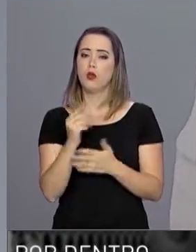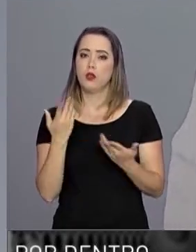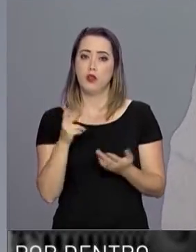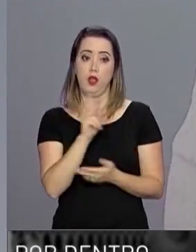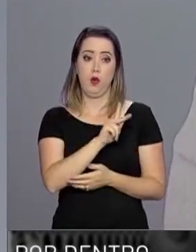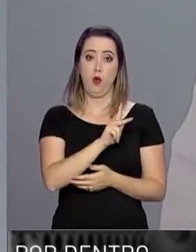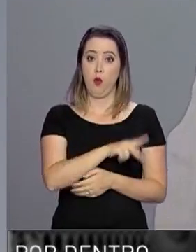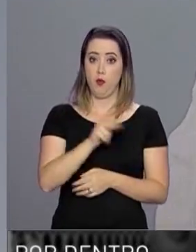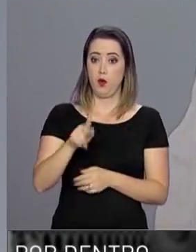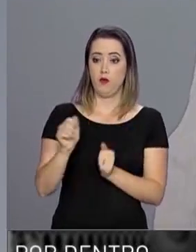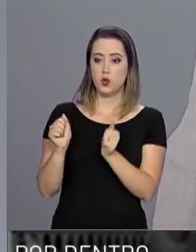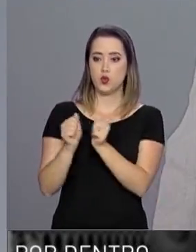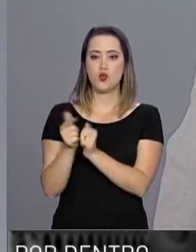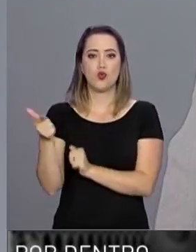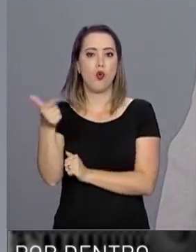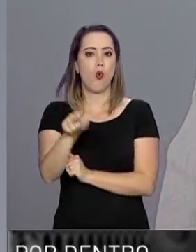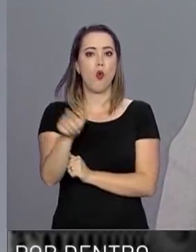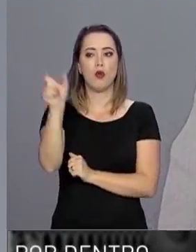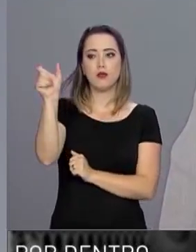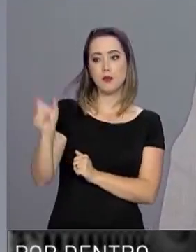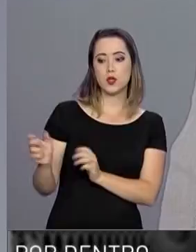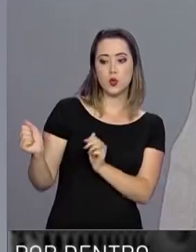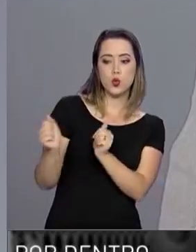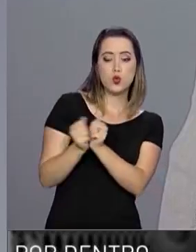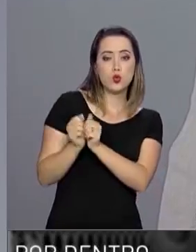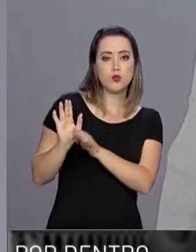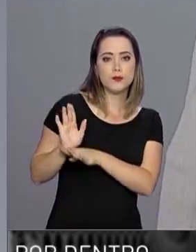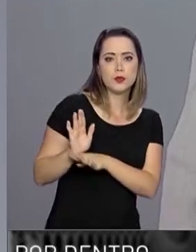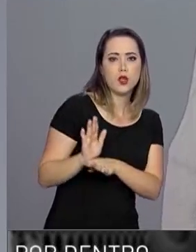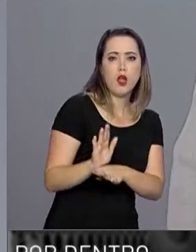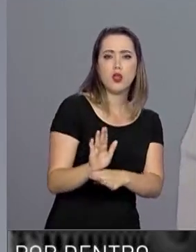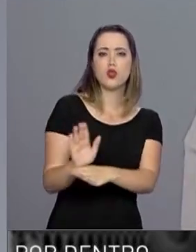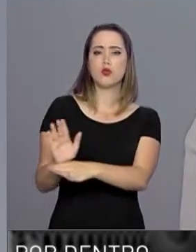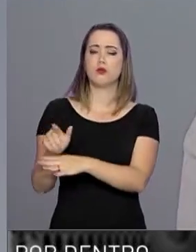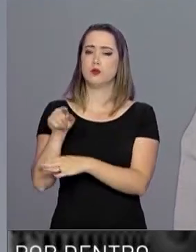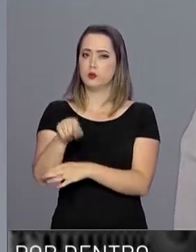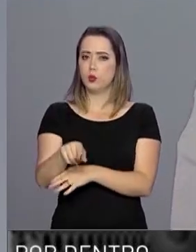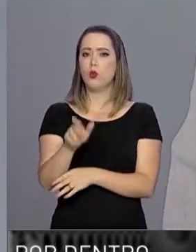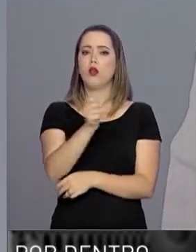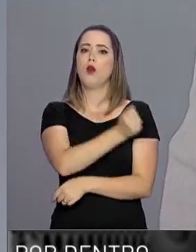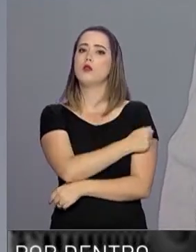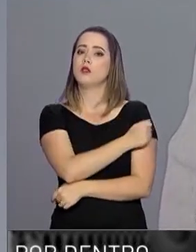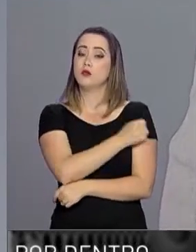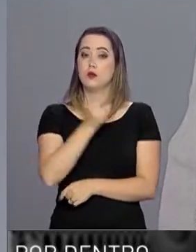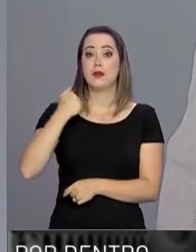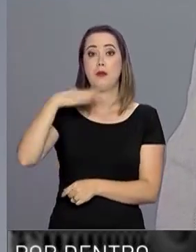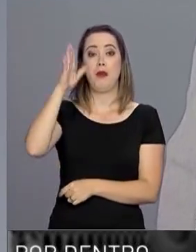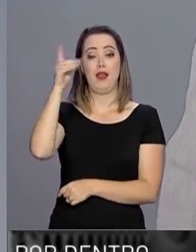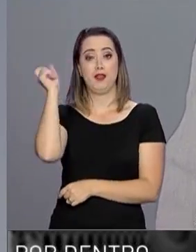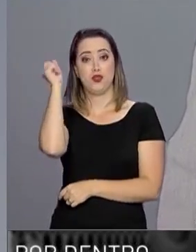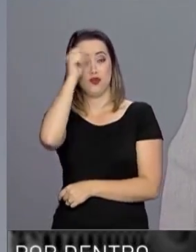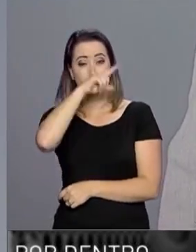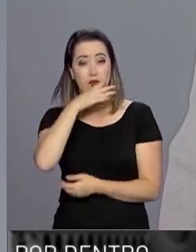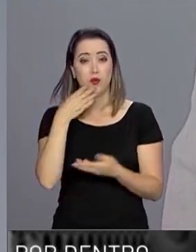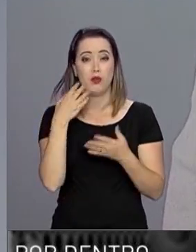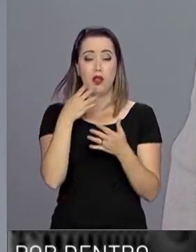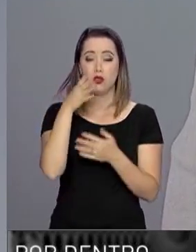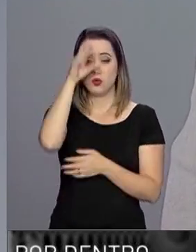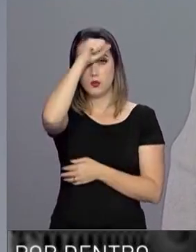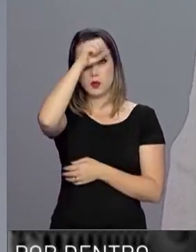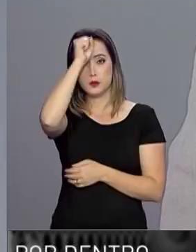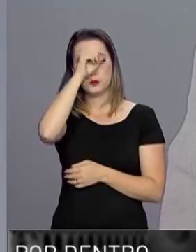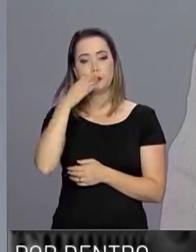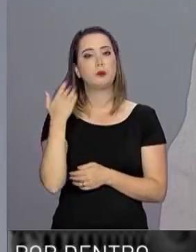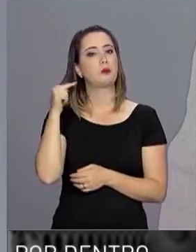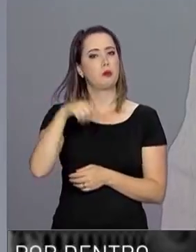sala de aula para apoiar especialmente os alunos que têm mais dificuldade. É um investimento muito importante que entre 2018 e 2019